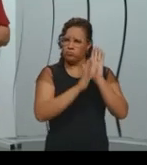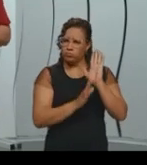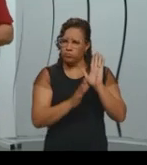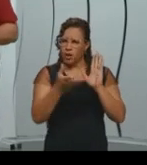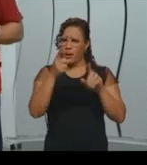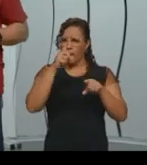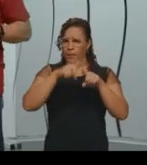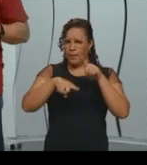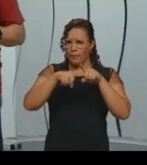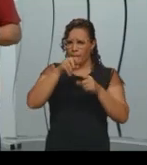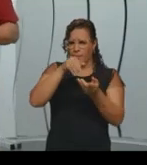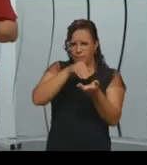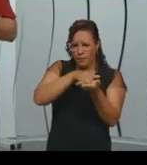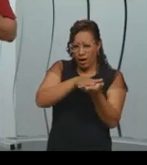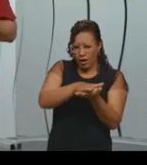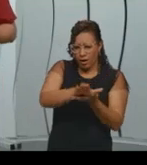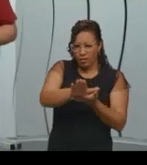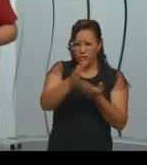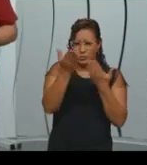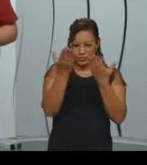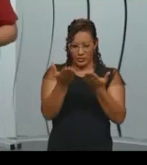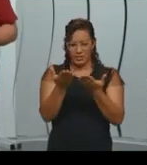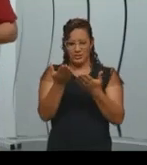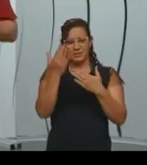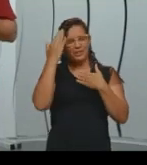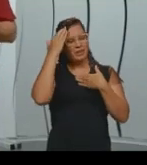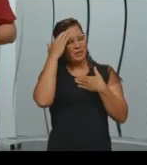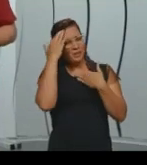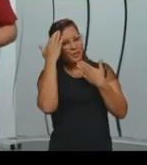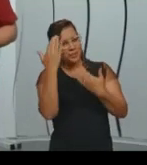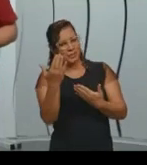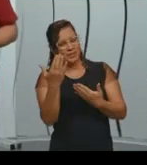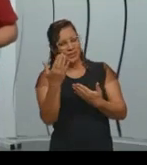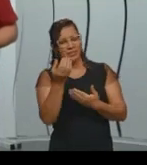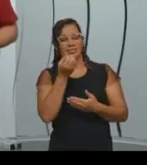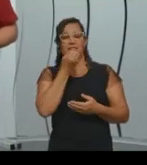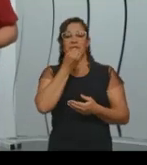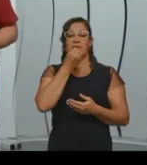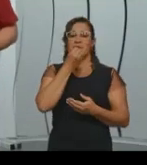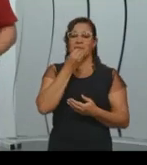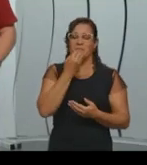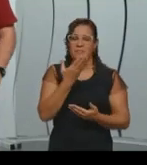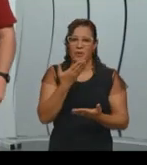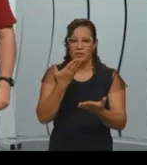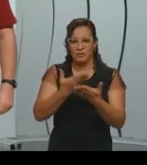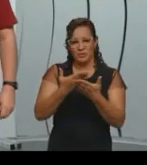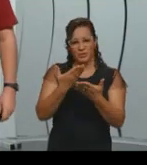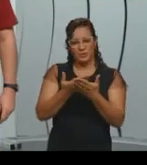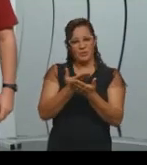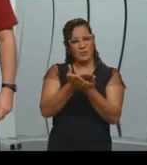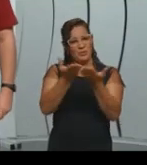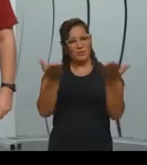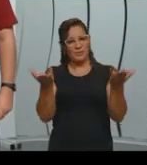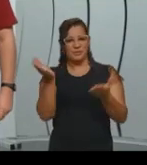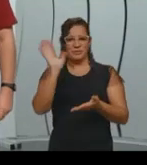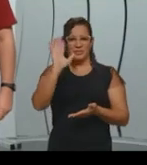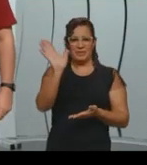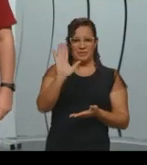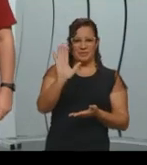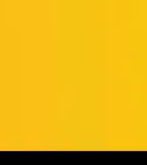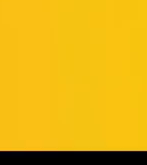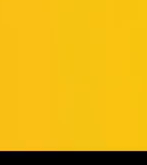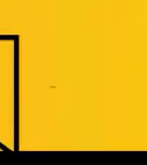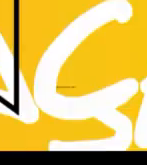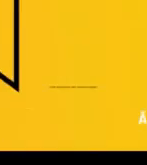PET e obrigado, bons estudos para vocês. Até mais!